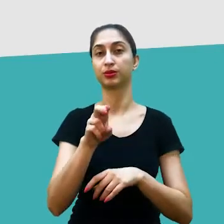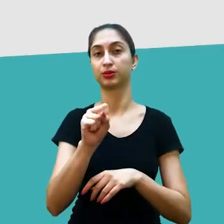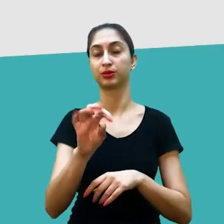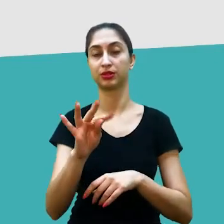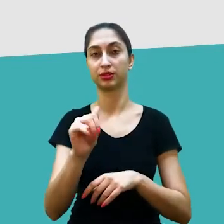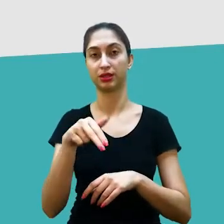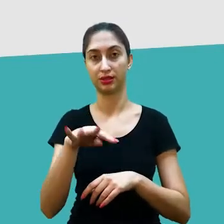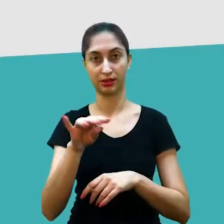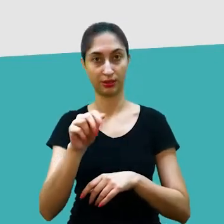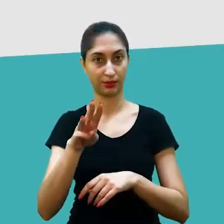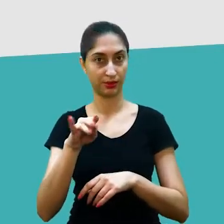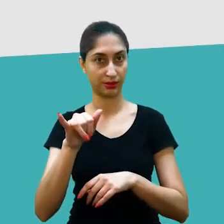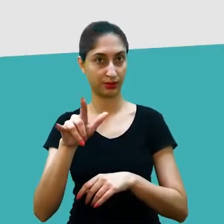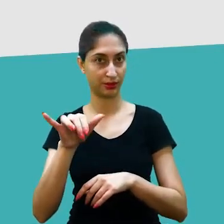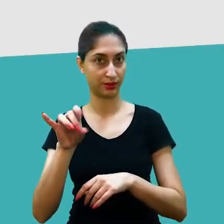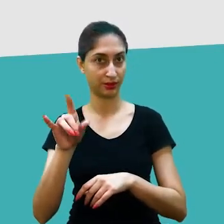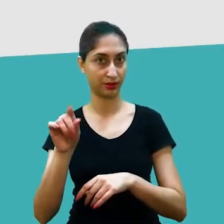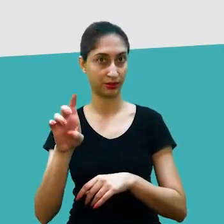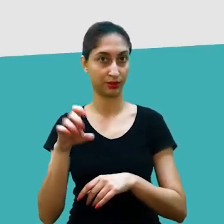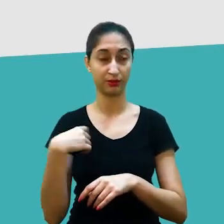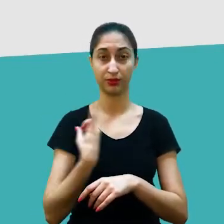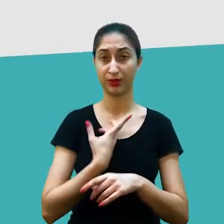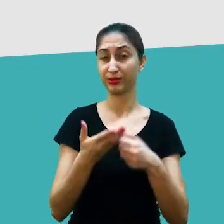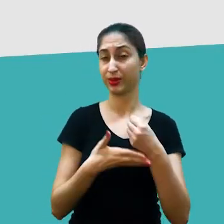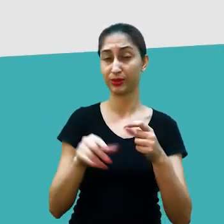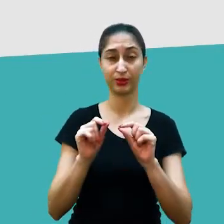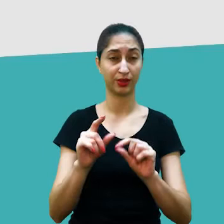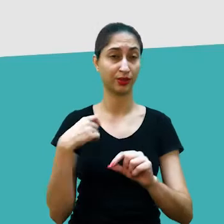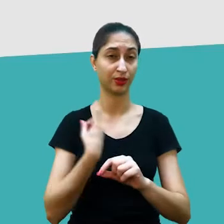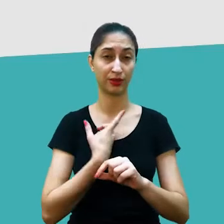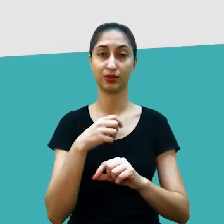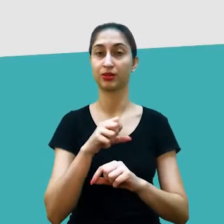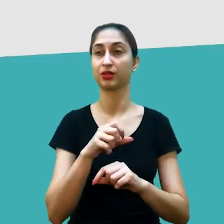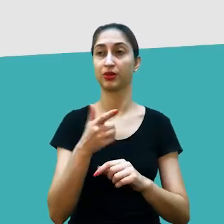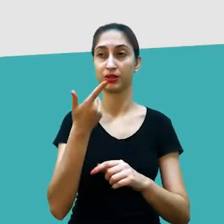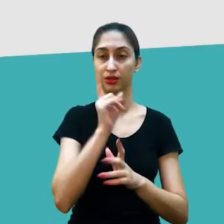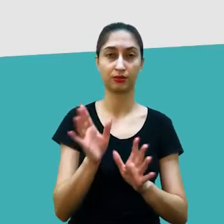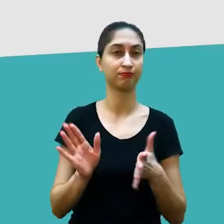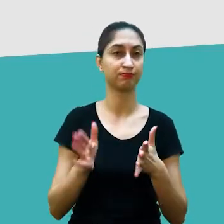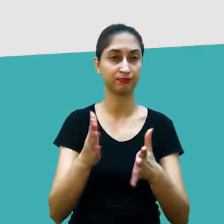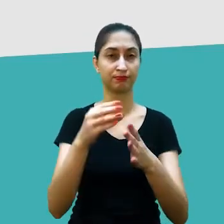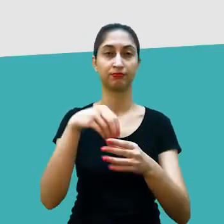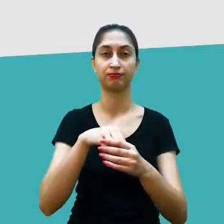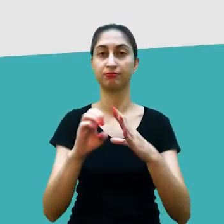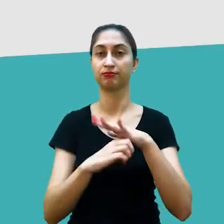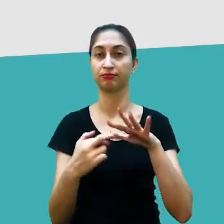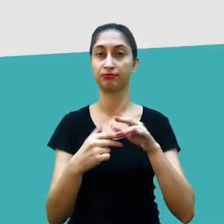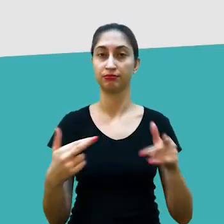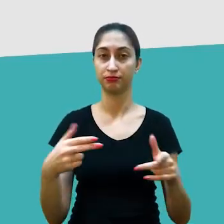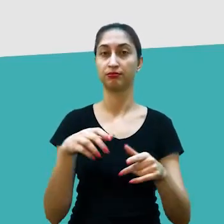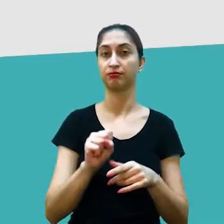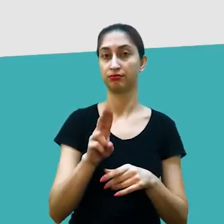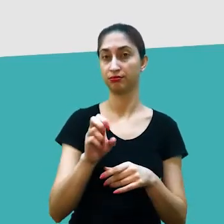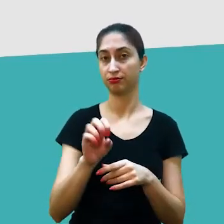dos pilares do Inspira Mais é realmente a sustentabilidade, é promover isso dentro das empresas. Nós temos